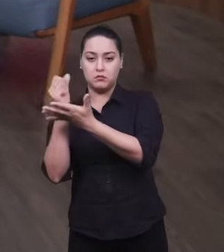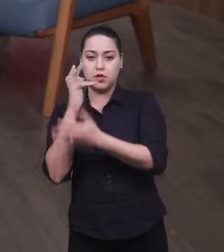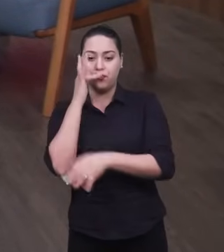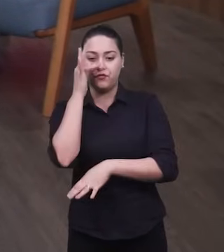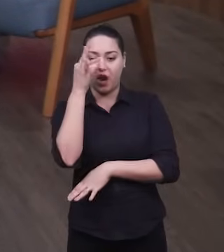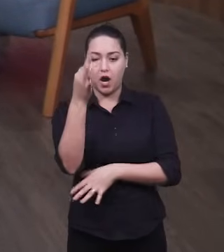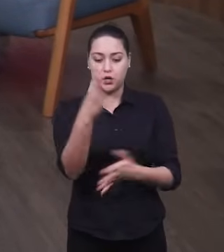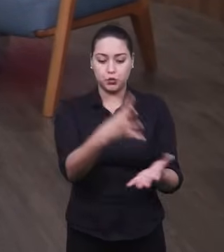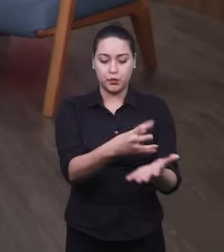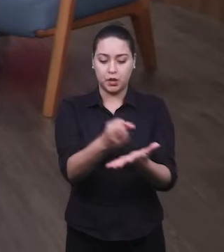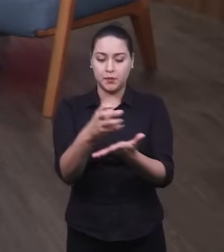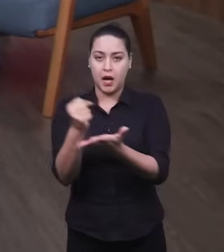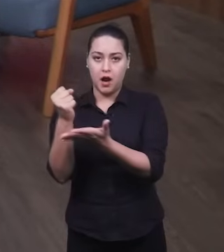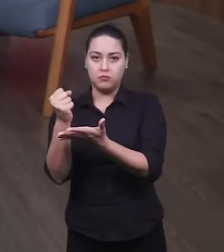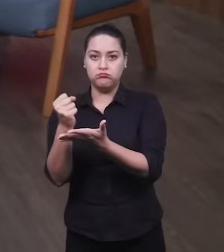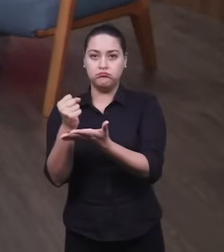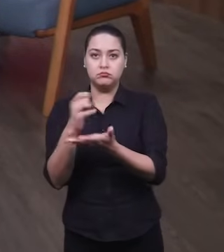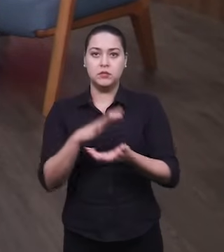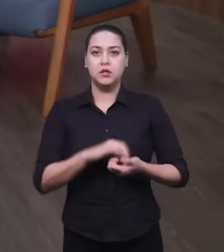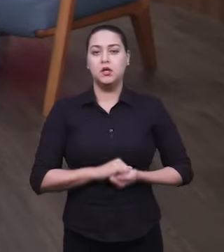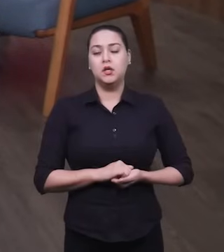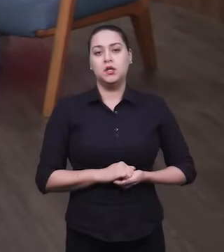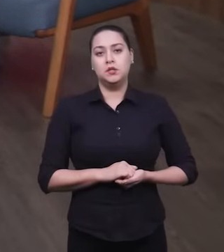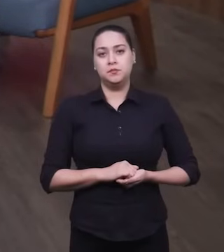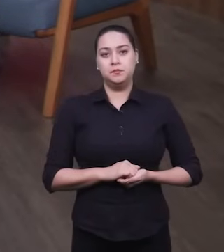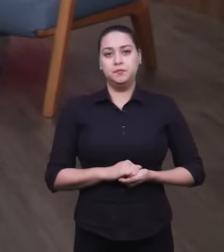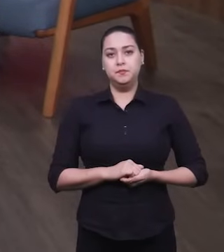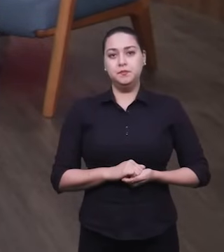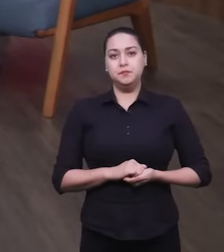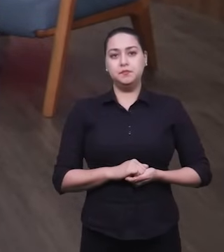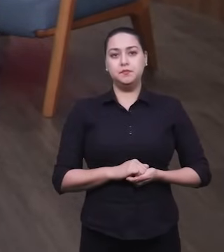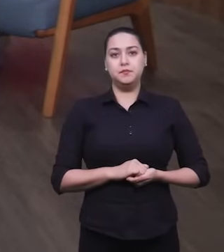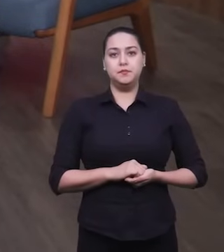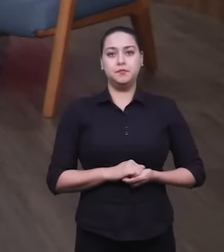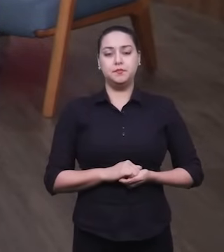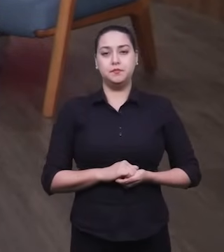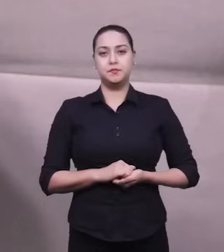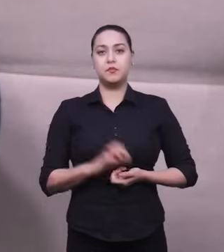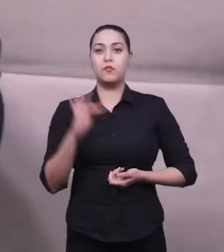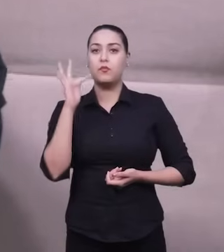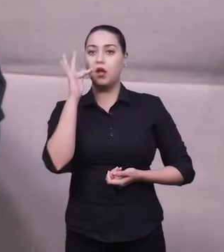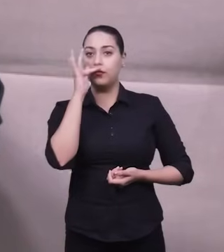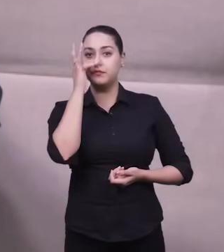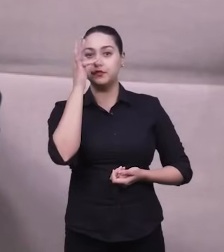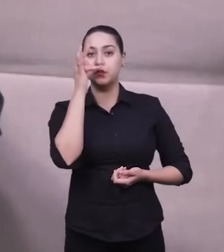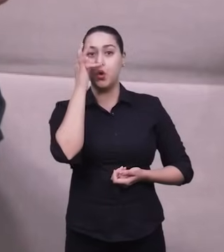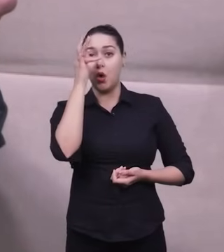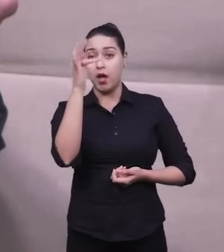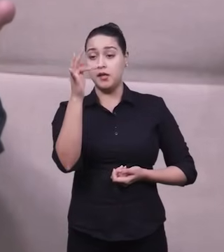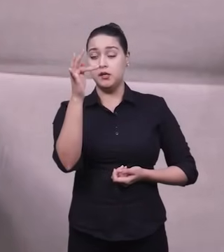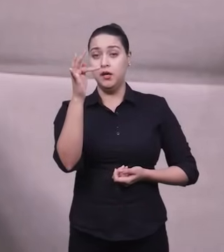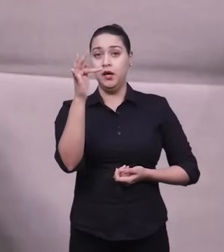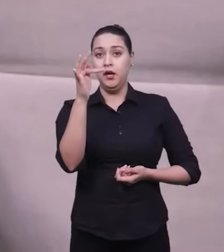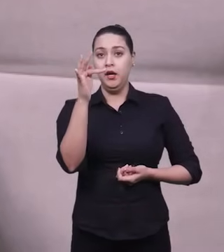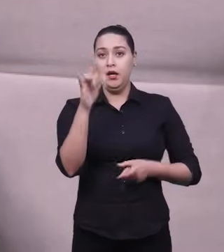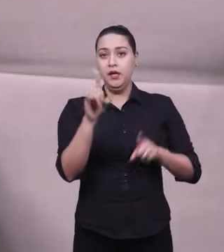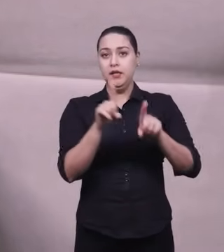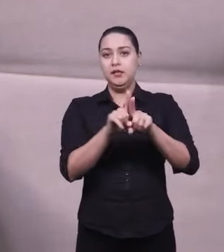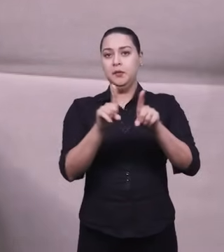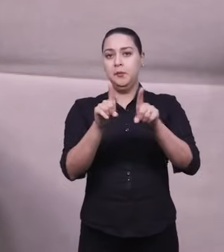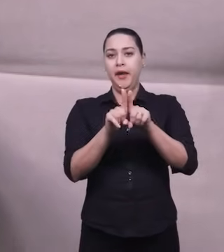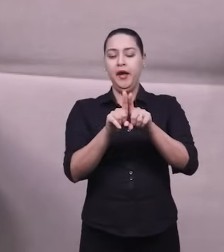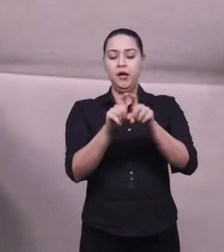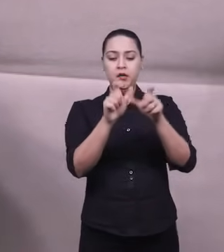o verbo ali, colher. E além das flores, diz o texto,